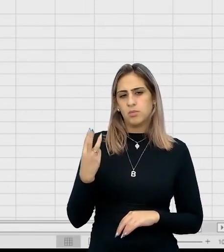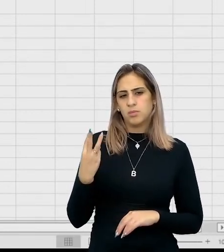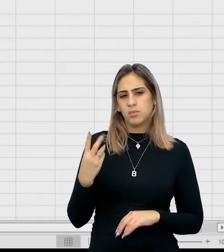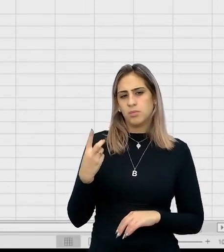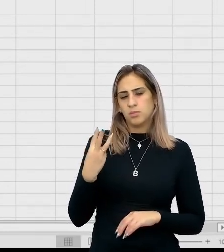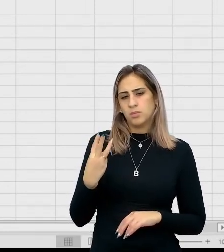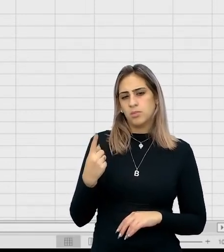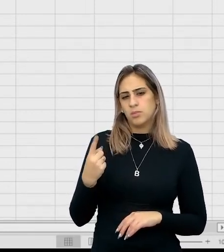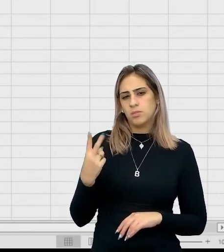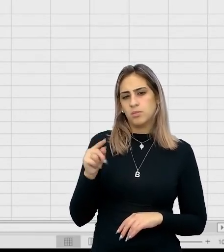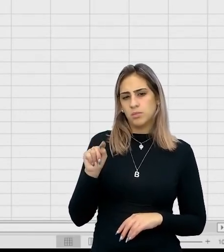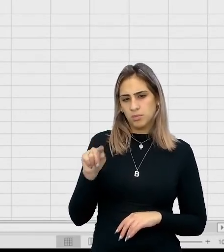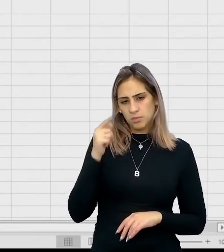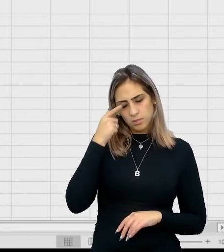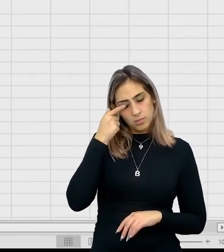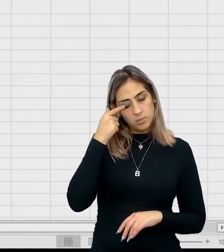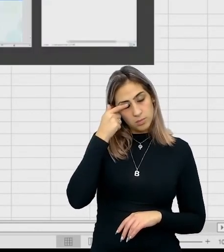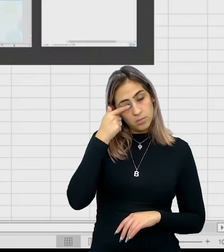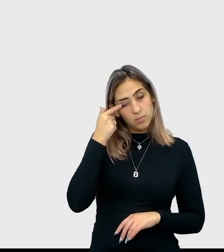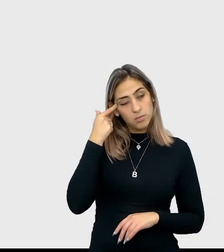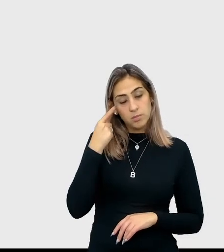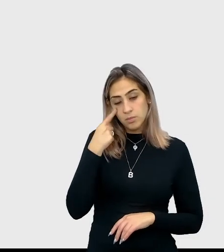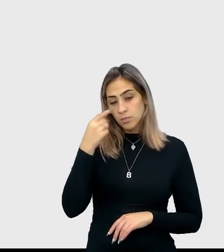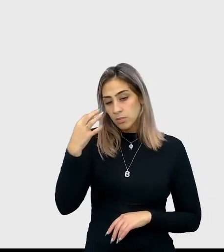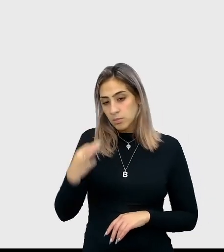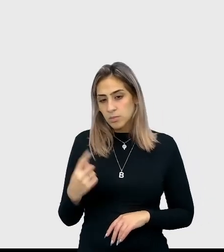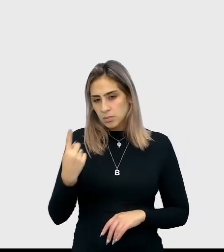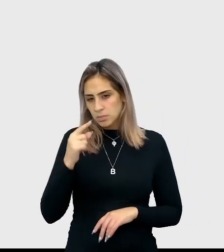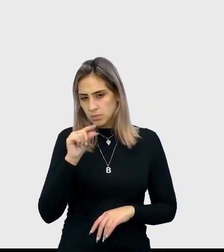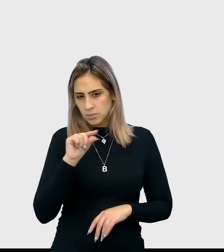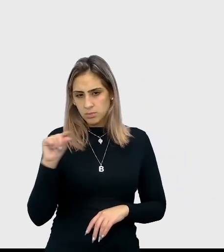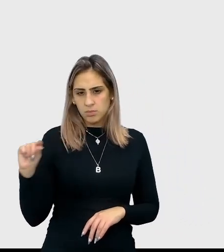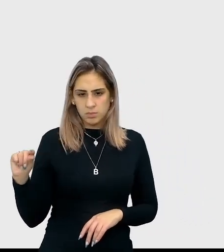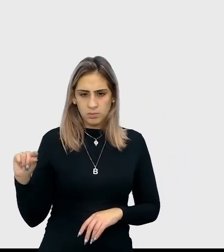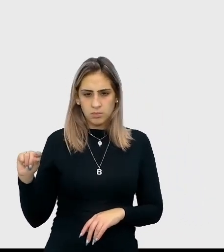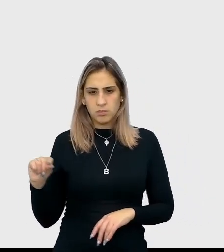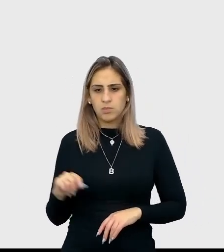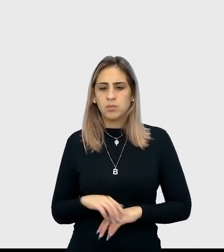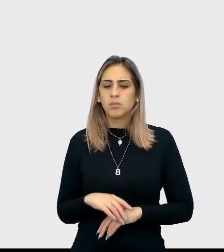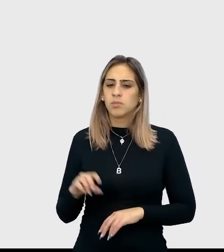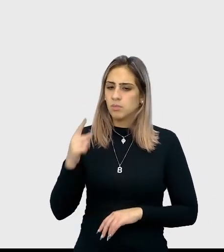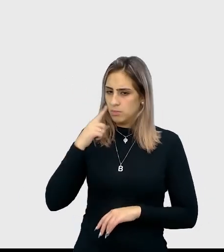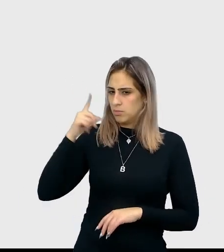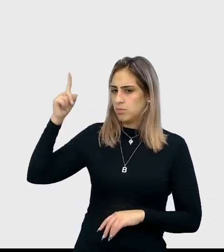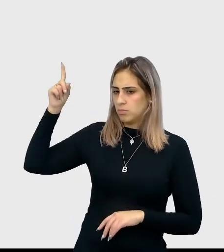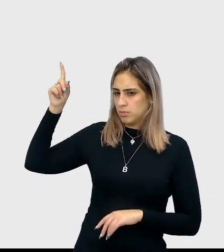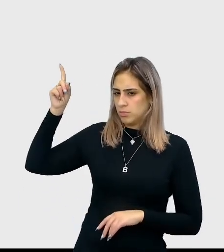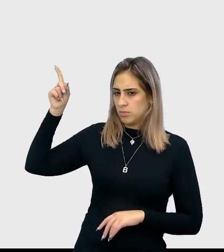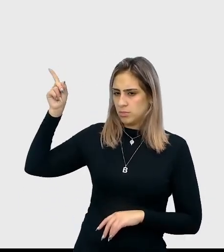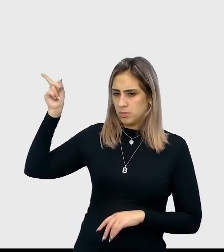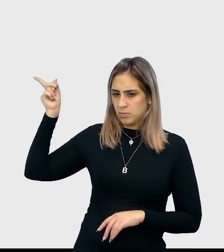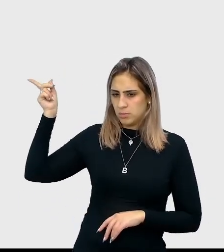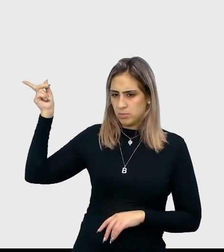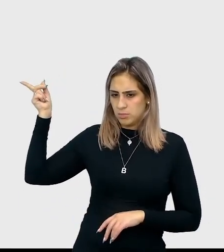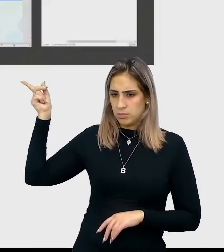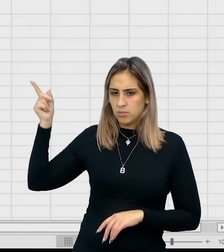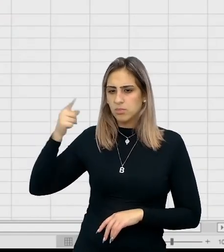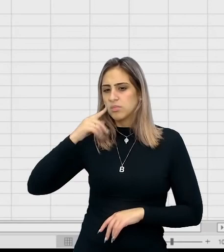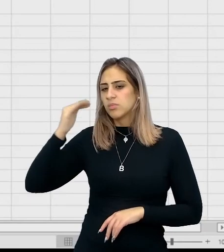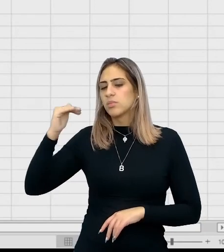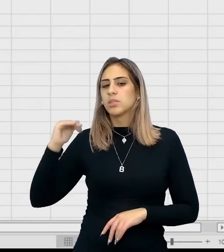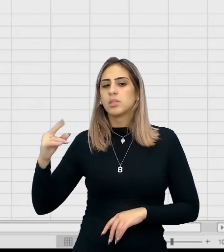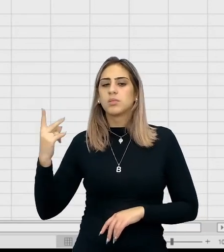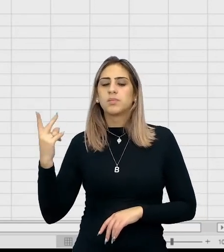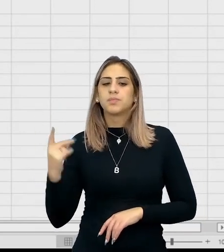312 mil. Vamos conferir se é isso mesmo que deu na primeira linha? 312 mil. Vamos ver quanto deu na segunda